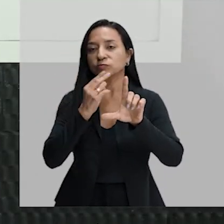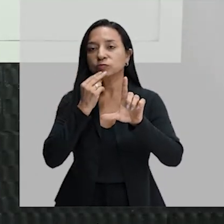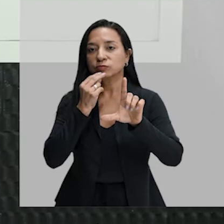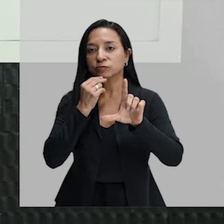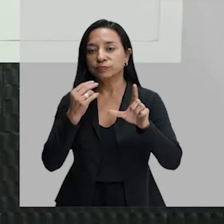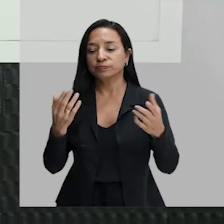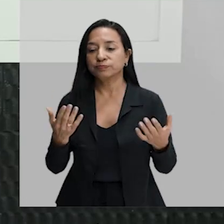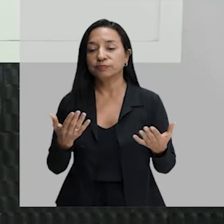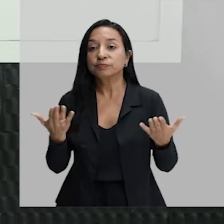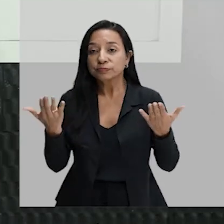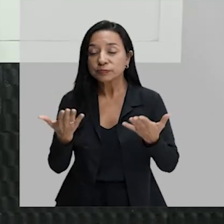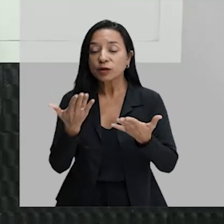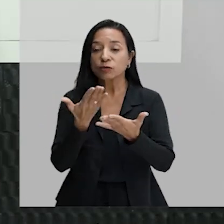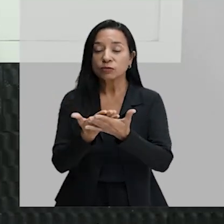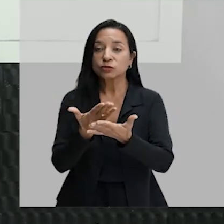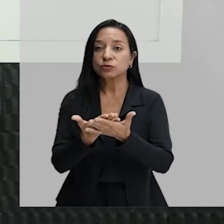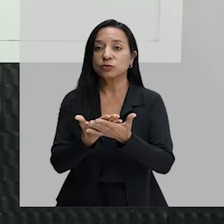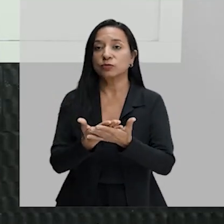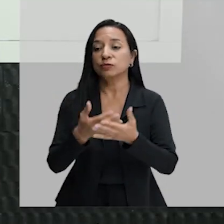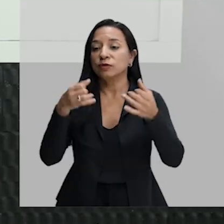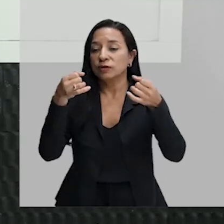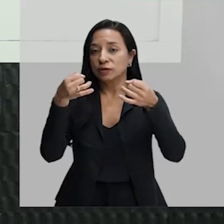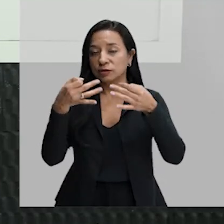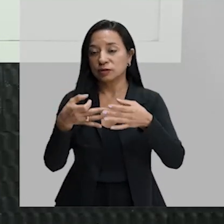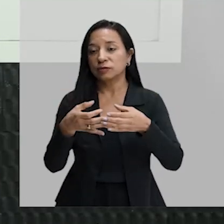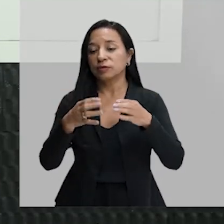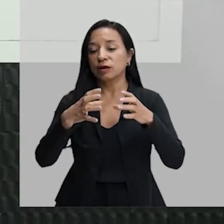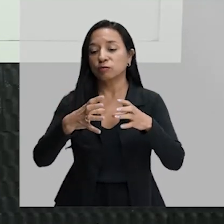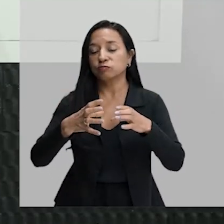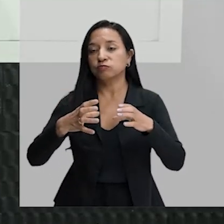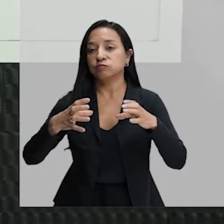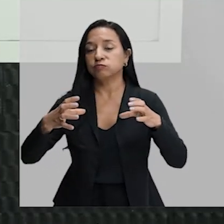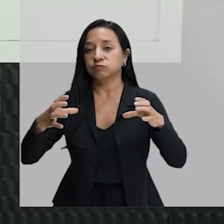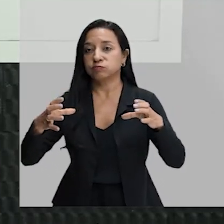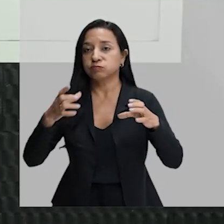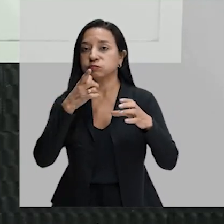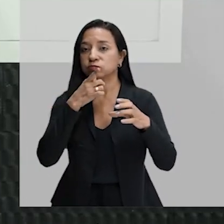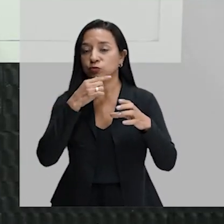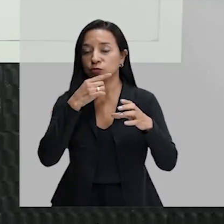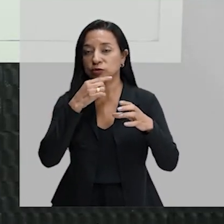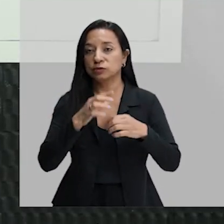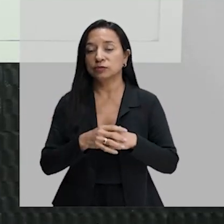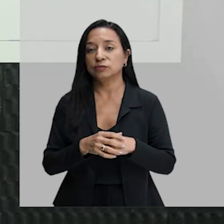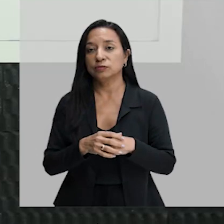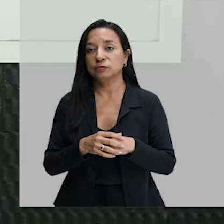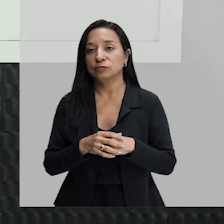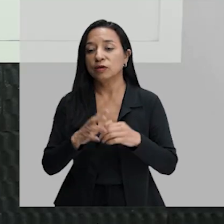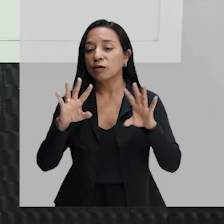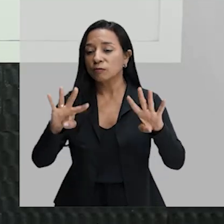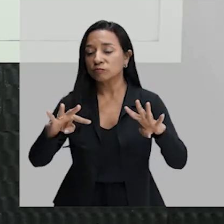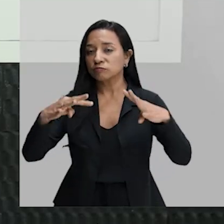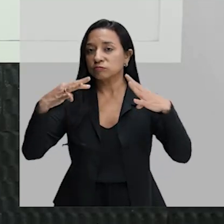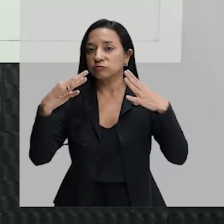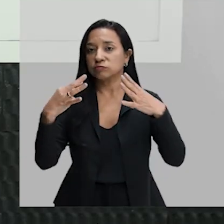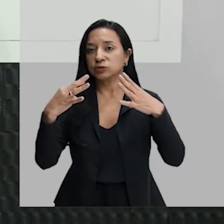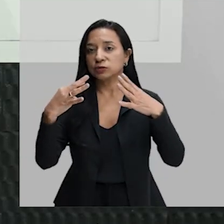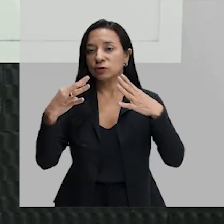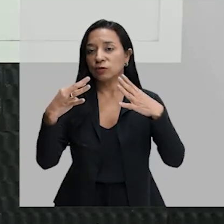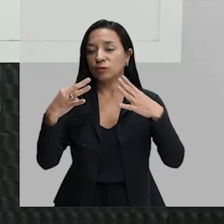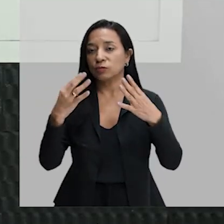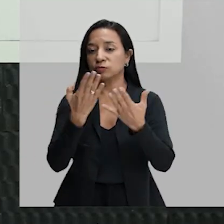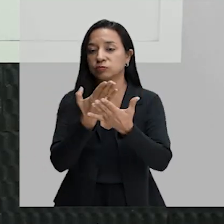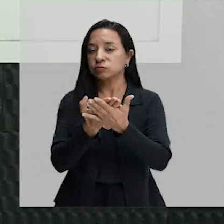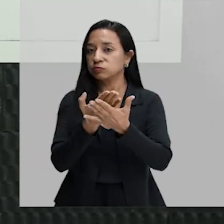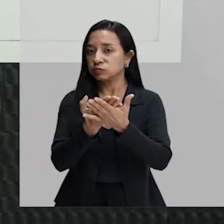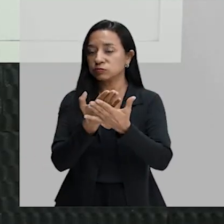aula de hoje, nós iremos falar sobre dilatação dos líquidos, ok? Então, muita atenção nessa